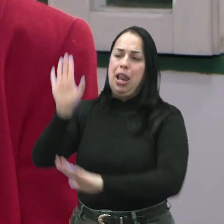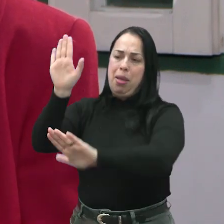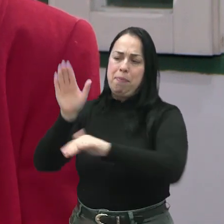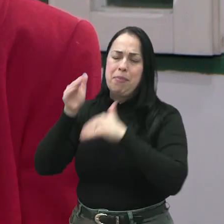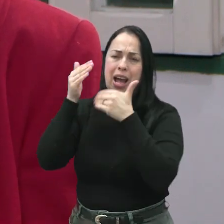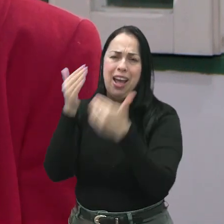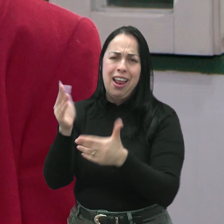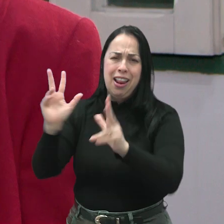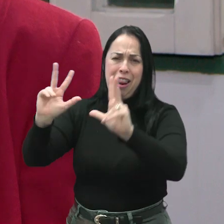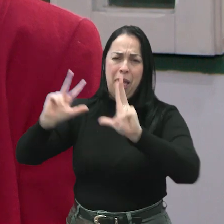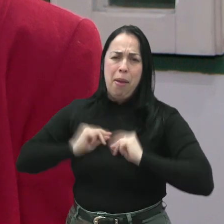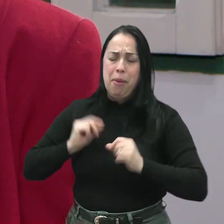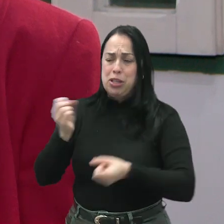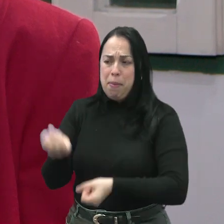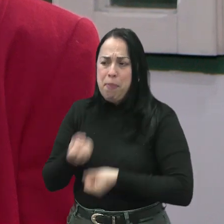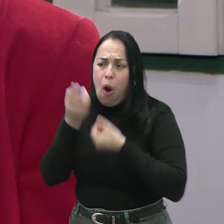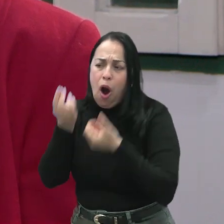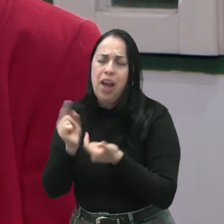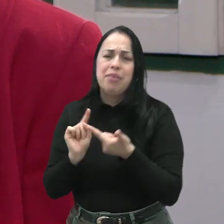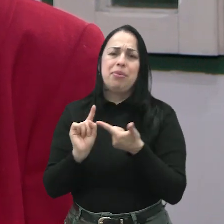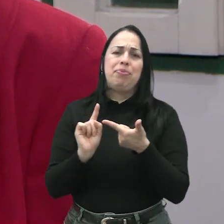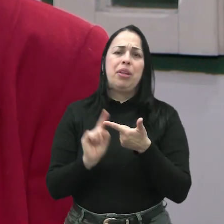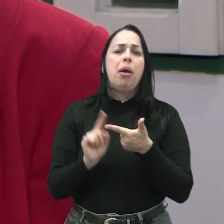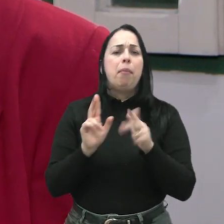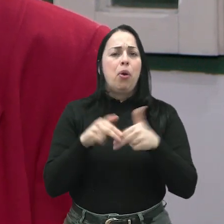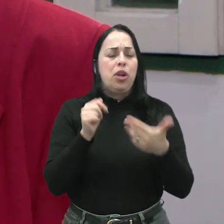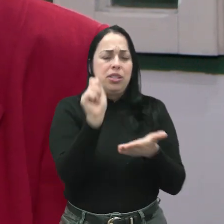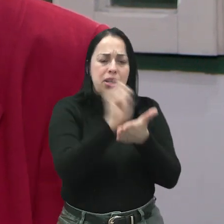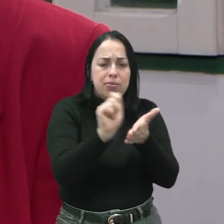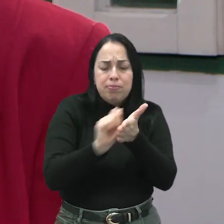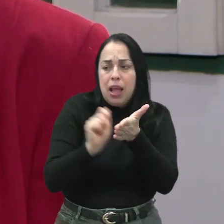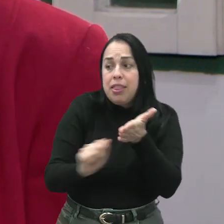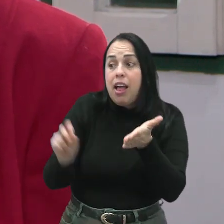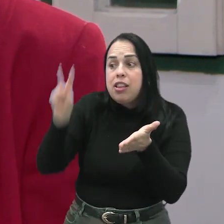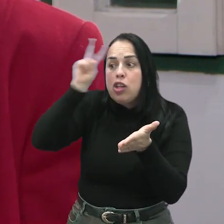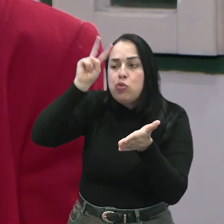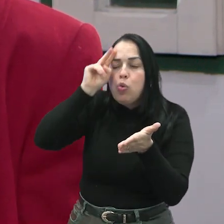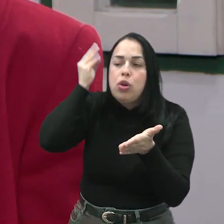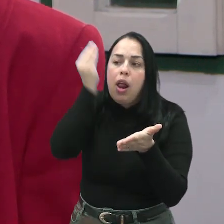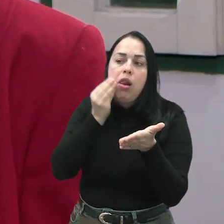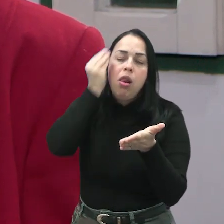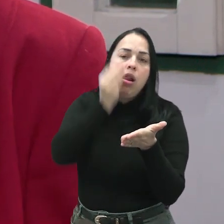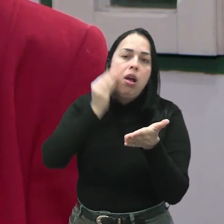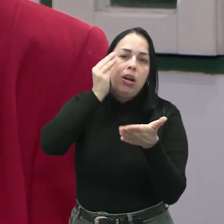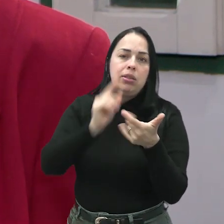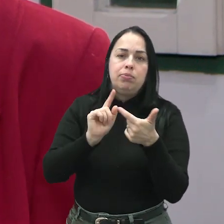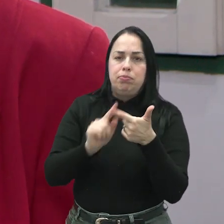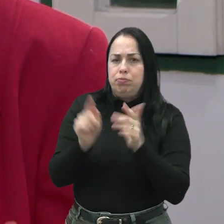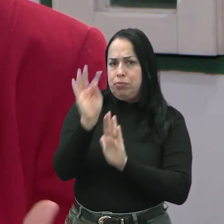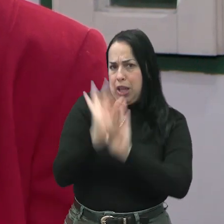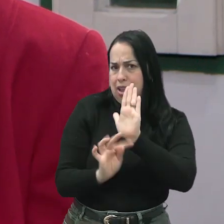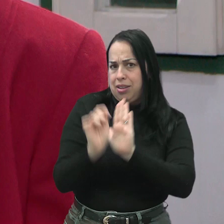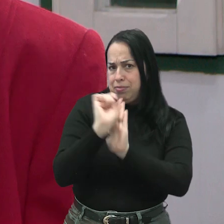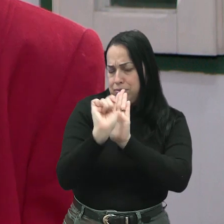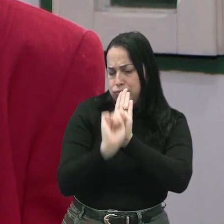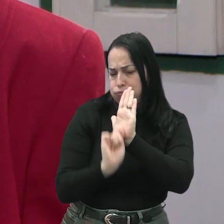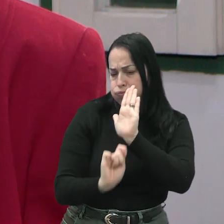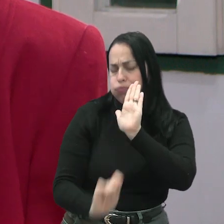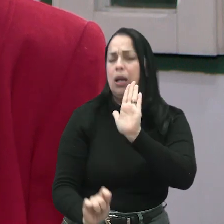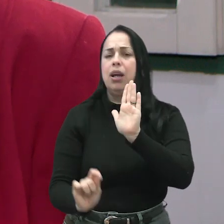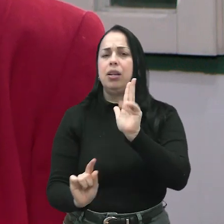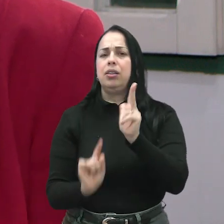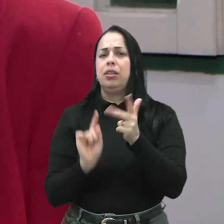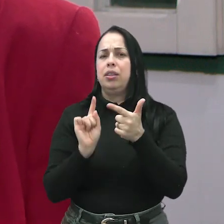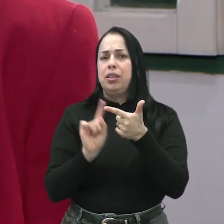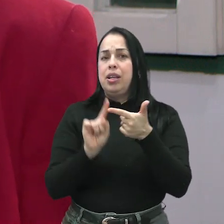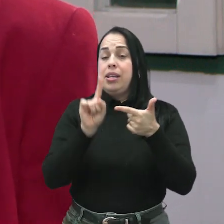Dumont merecia muito mais do que poemas. Então eu comecei a escrever sobre a vida dele. Então eu escrevi um texto